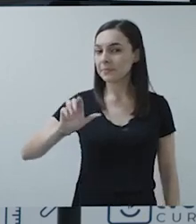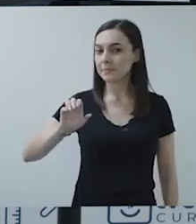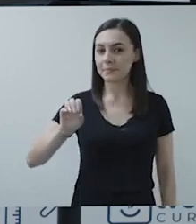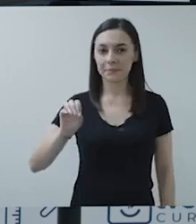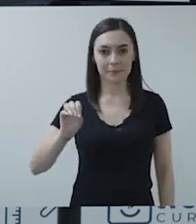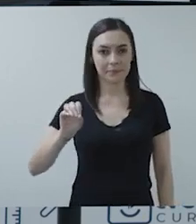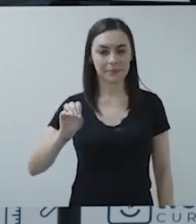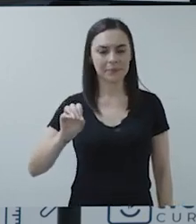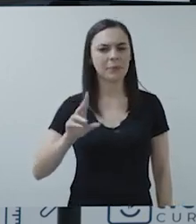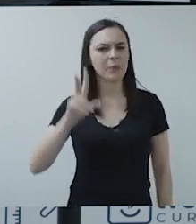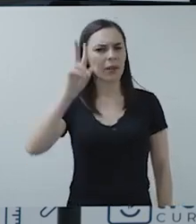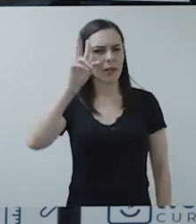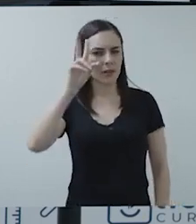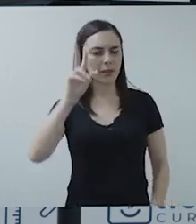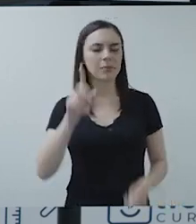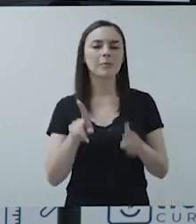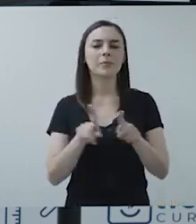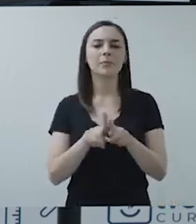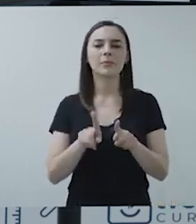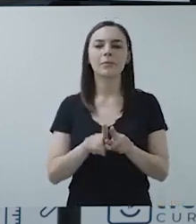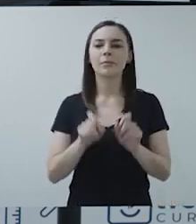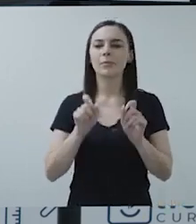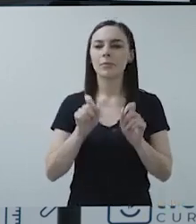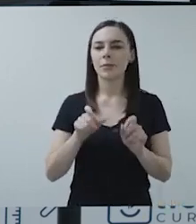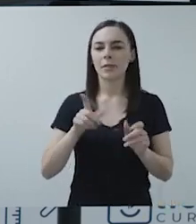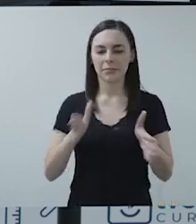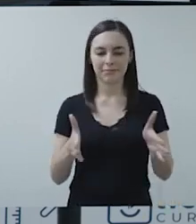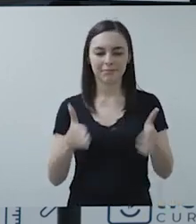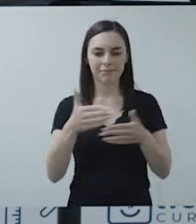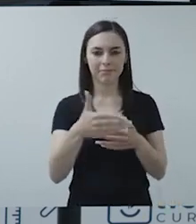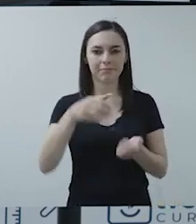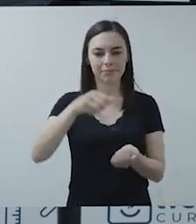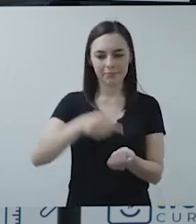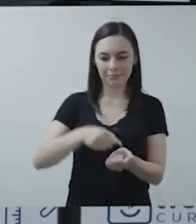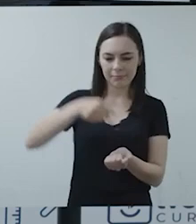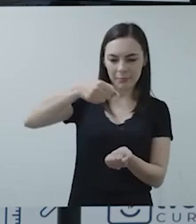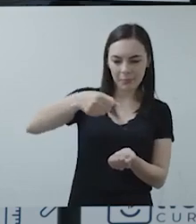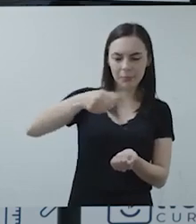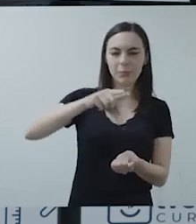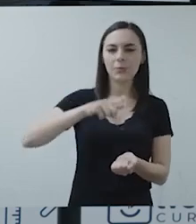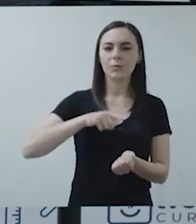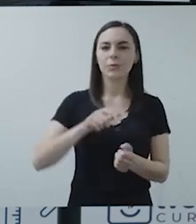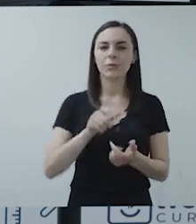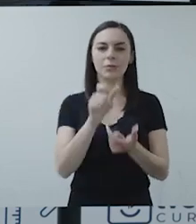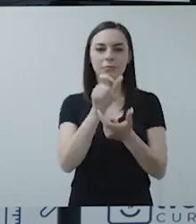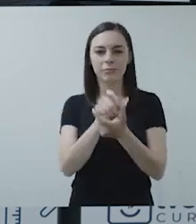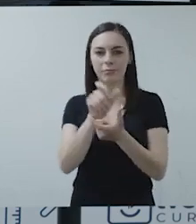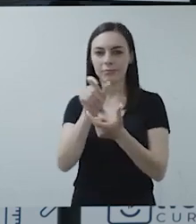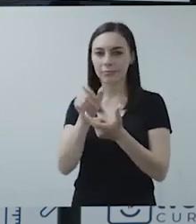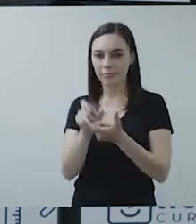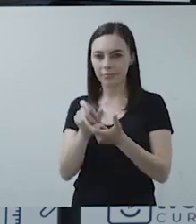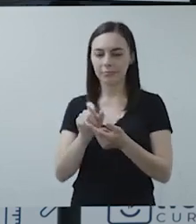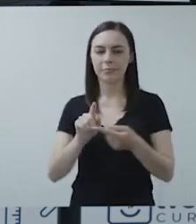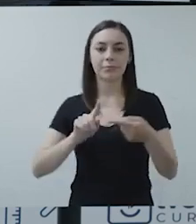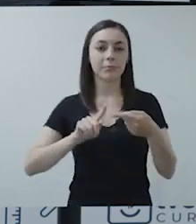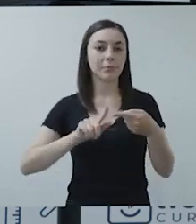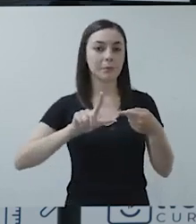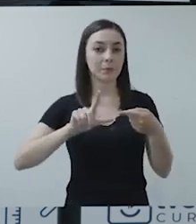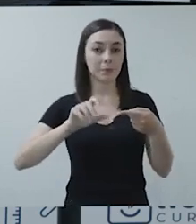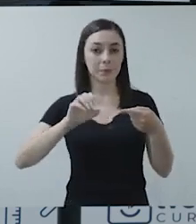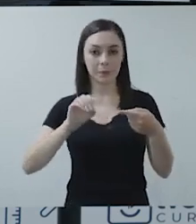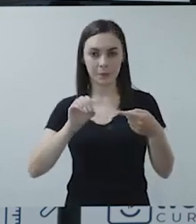galo? Lembrem também que lá no baú nós tínhamos as sílabas, o